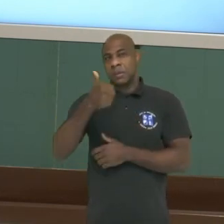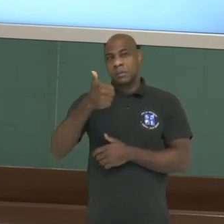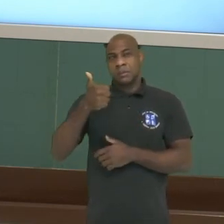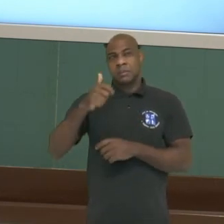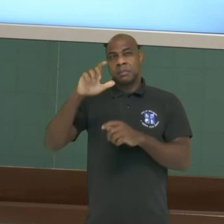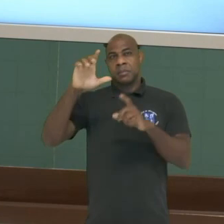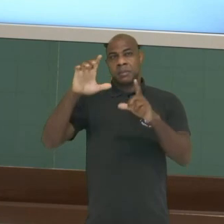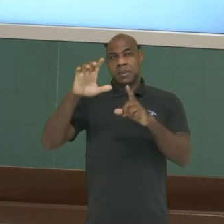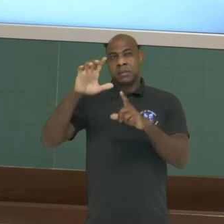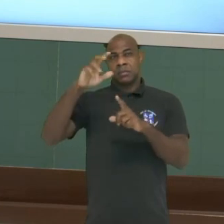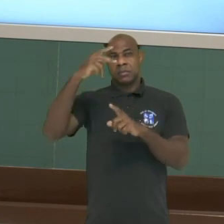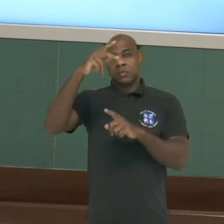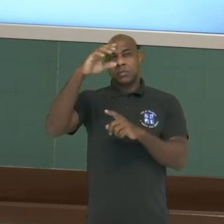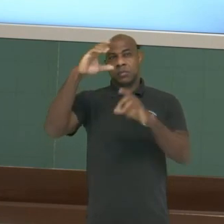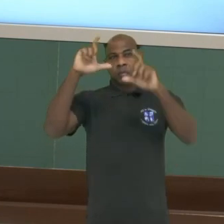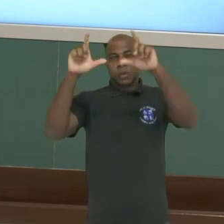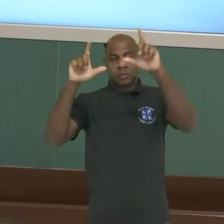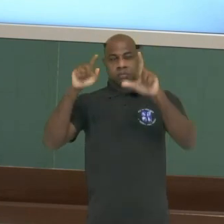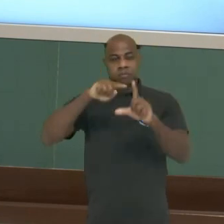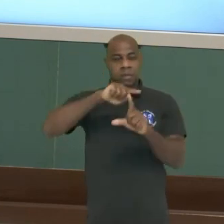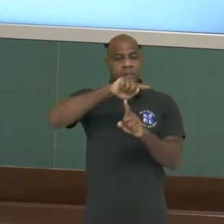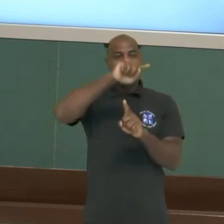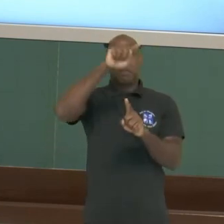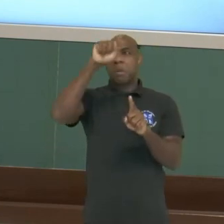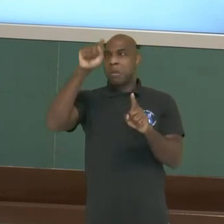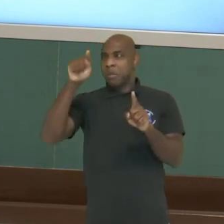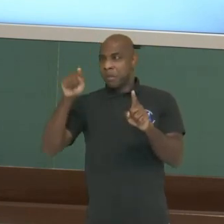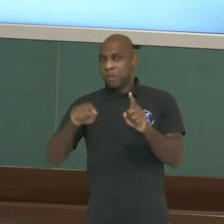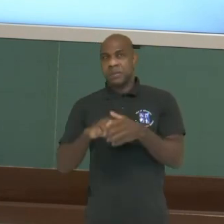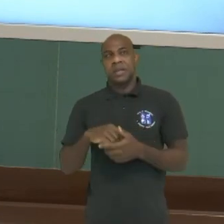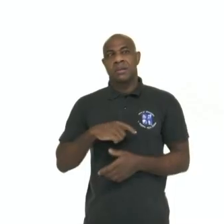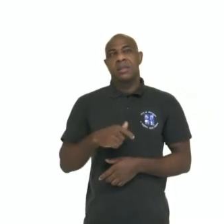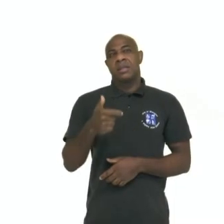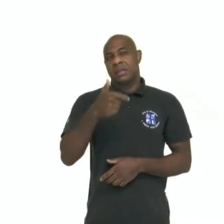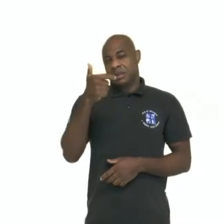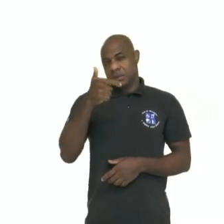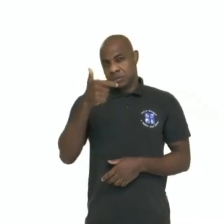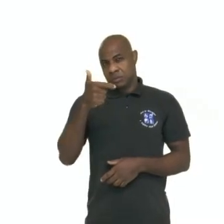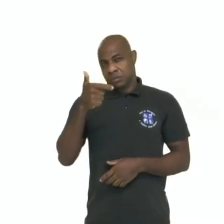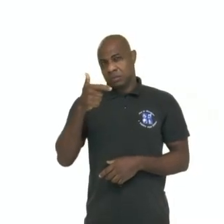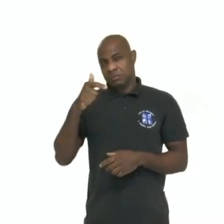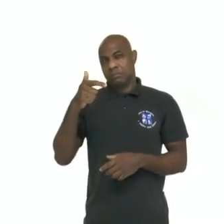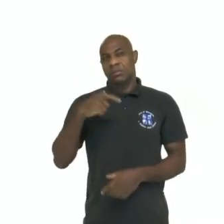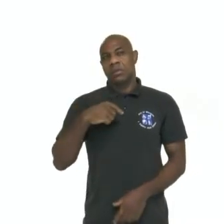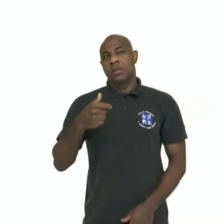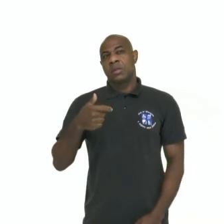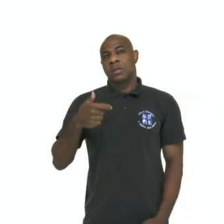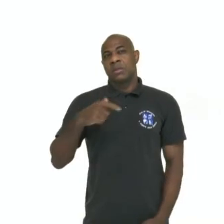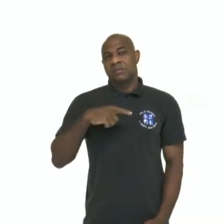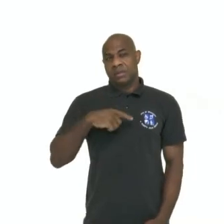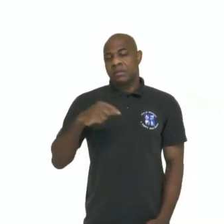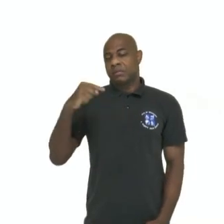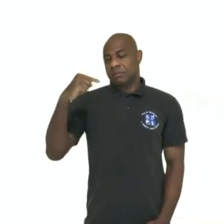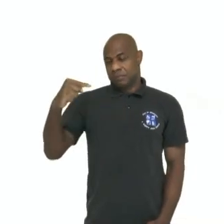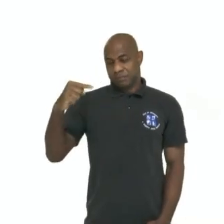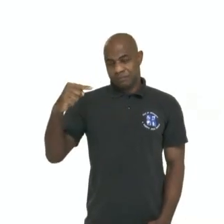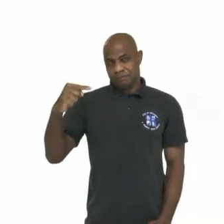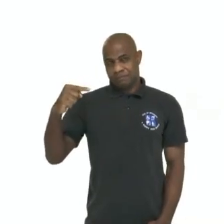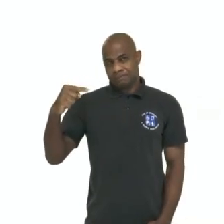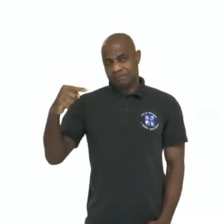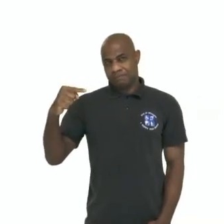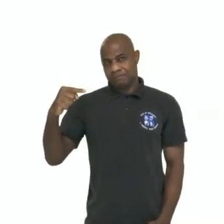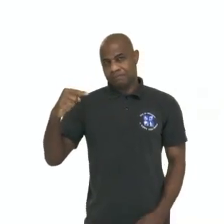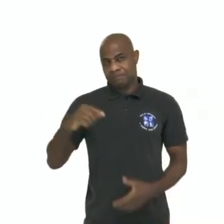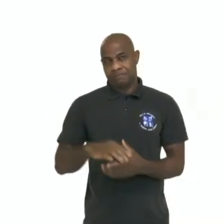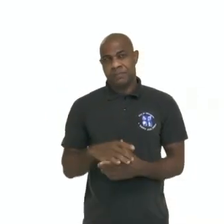ângulo de 45 graus. Só que como ele está no segundo quadrante, ele vai ter um sinal negativo. Então, portanto, o valor